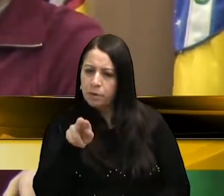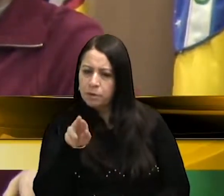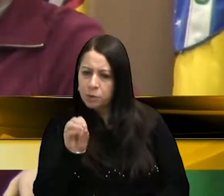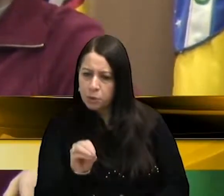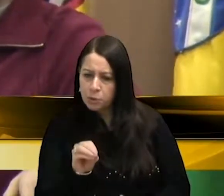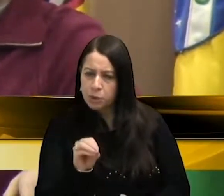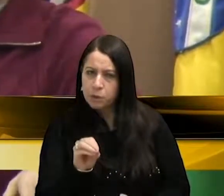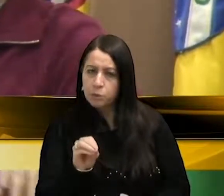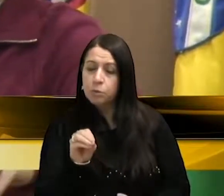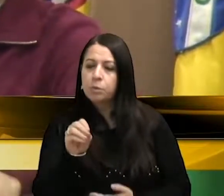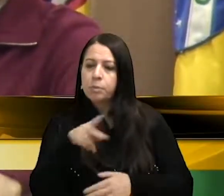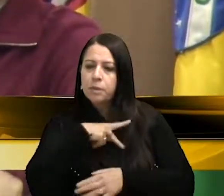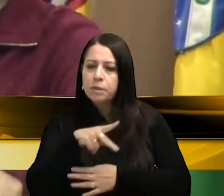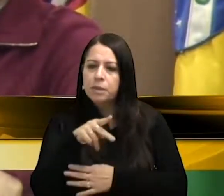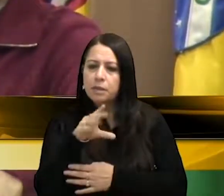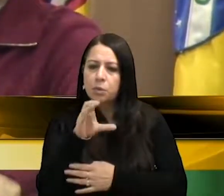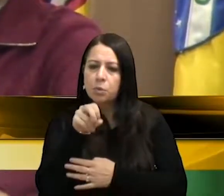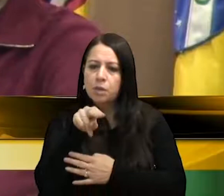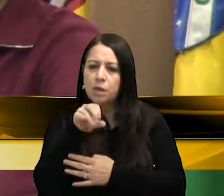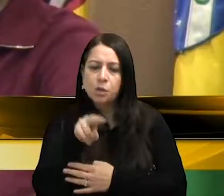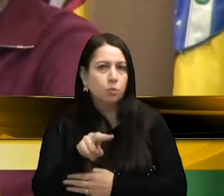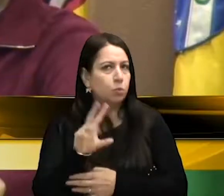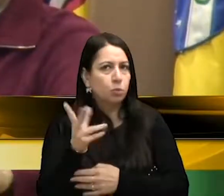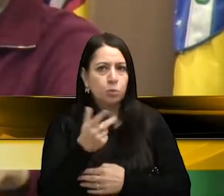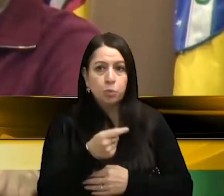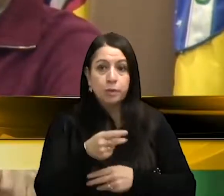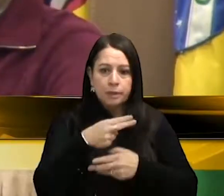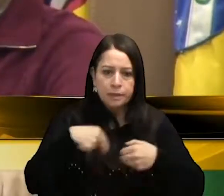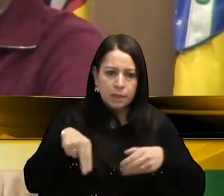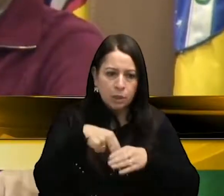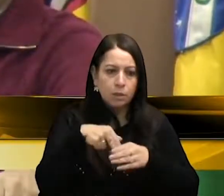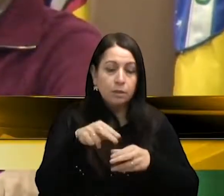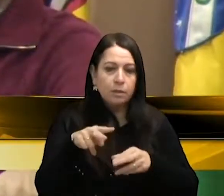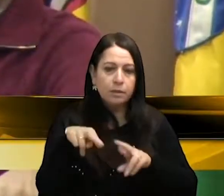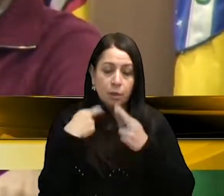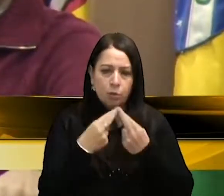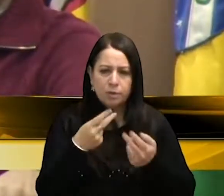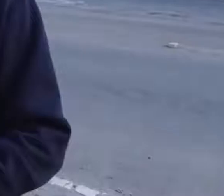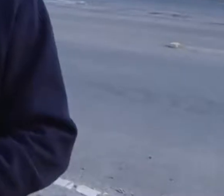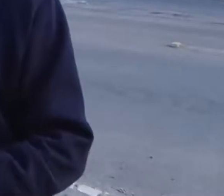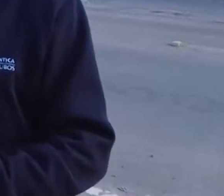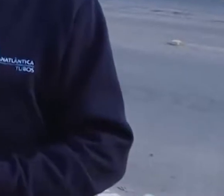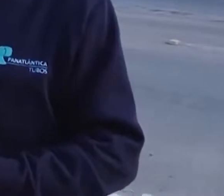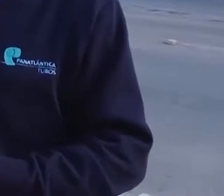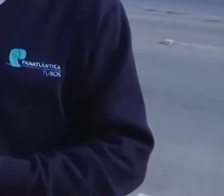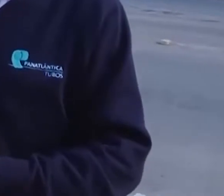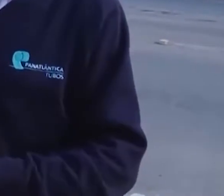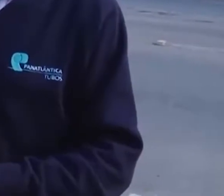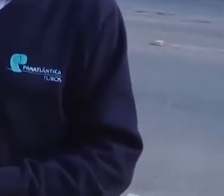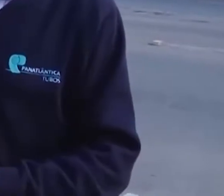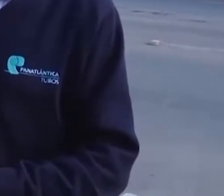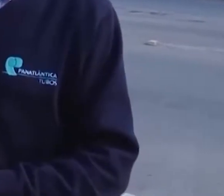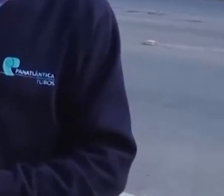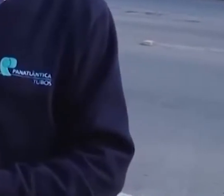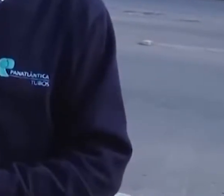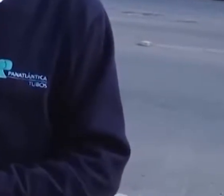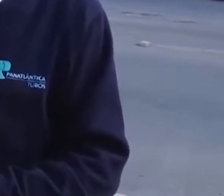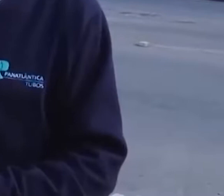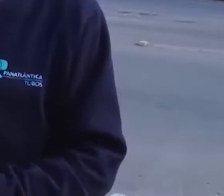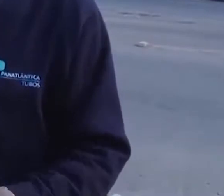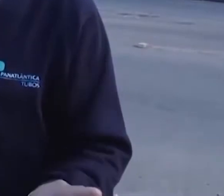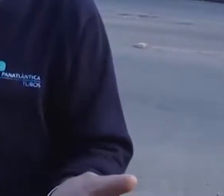a conversa mostra Chico no exercício do mandato de vereador como líder de governo, sugerindo que as demandas do